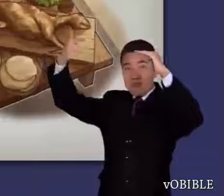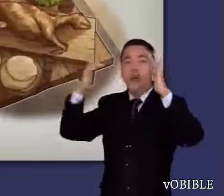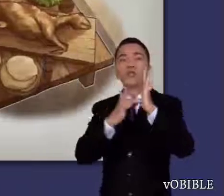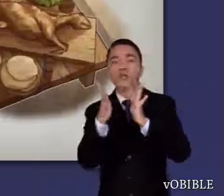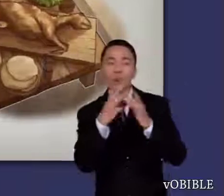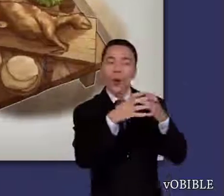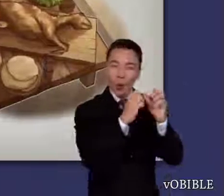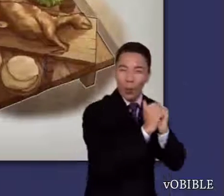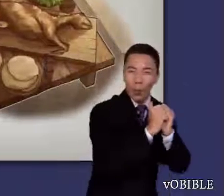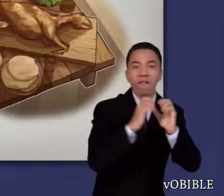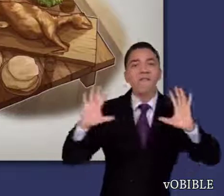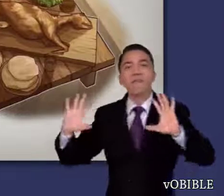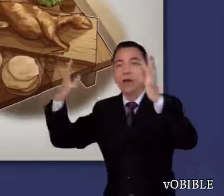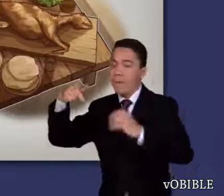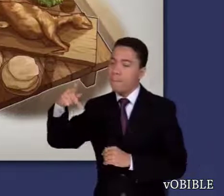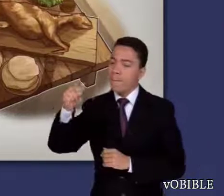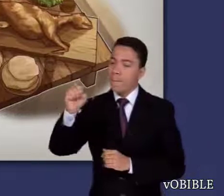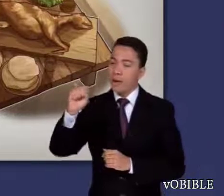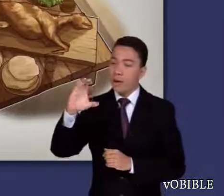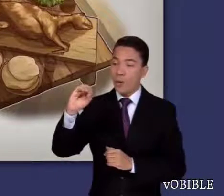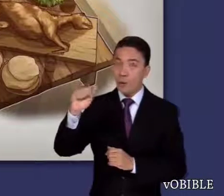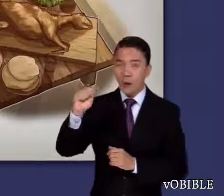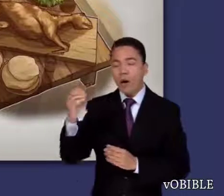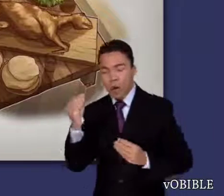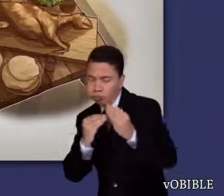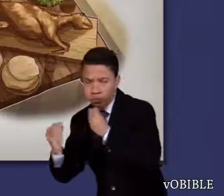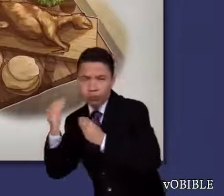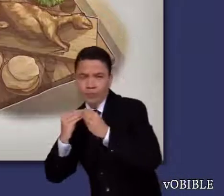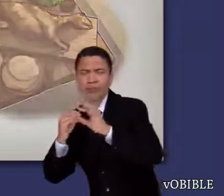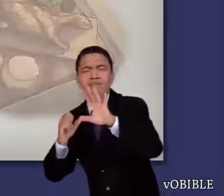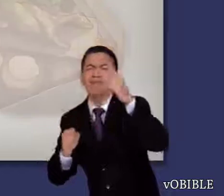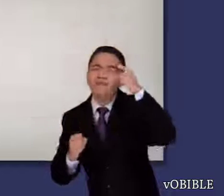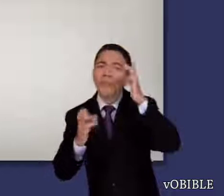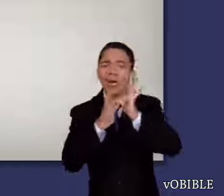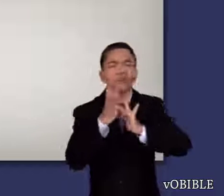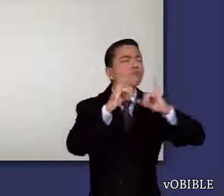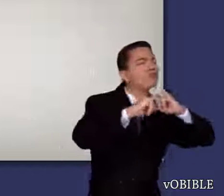Jesus celebra a Páscoa com seus apóstolos no andar de cima de uma casa em Jerusalém.